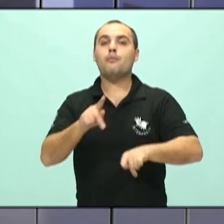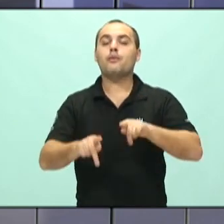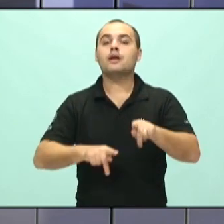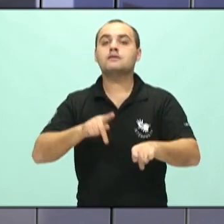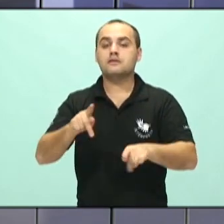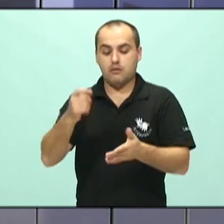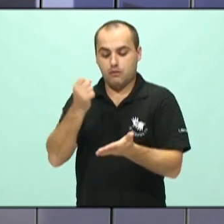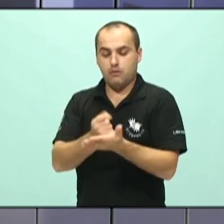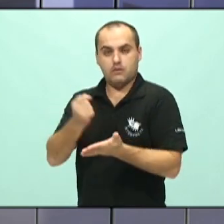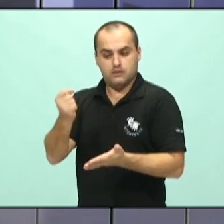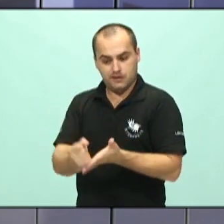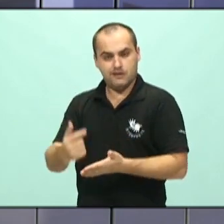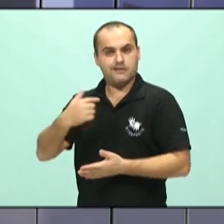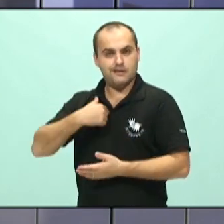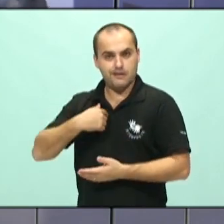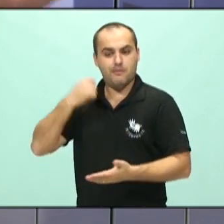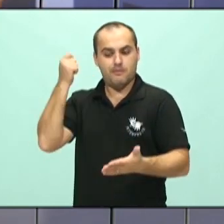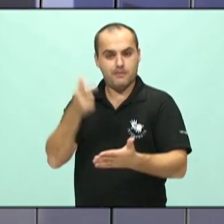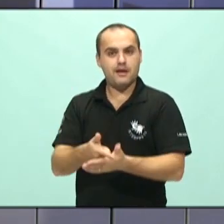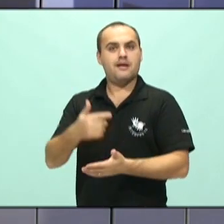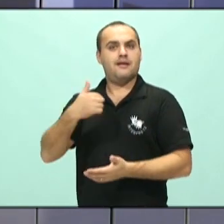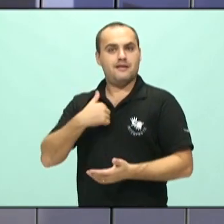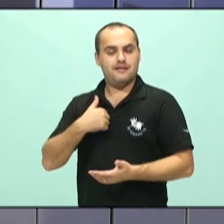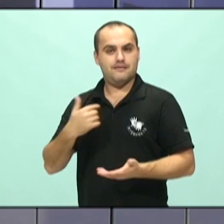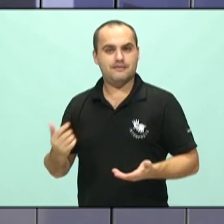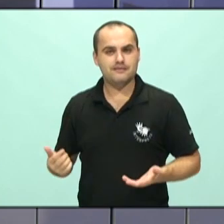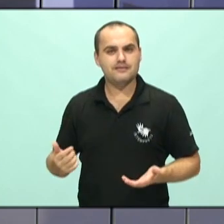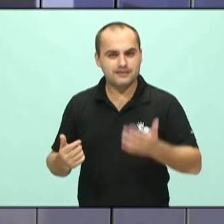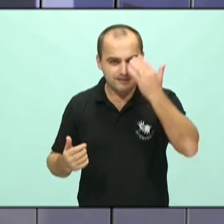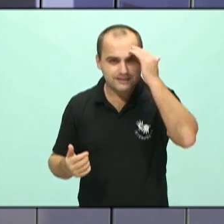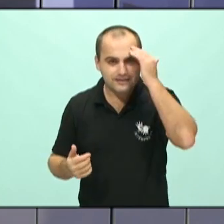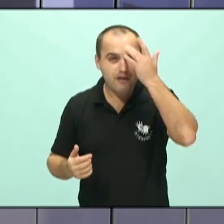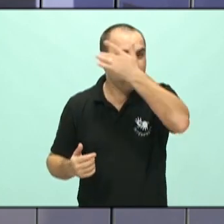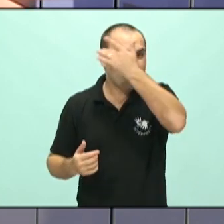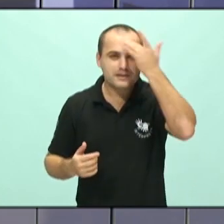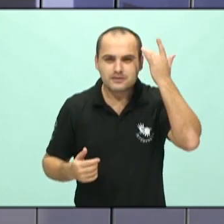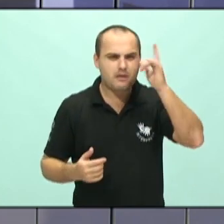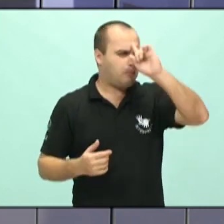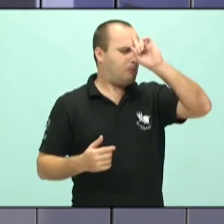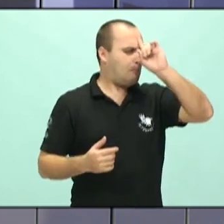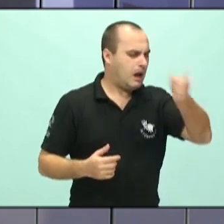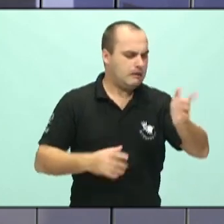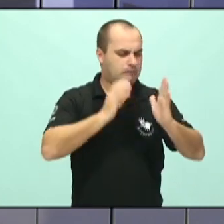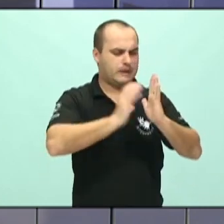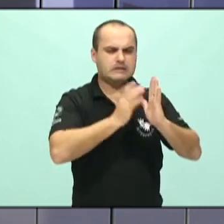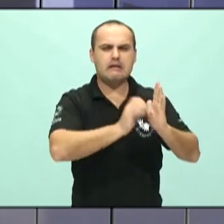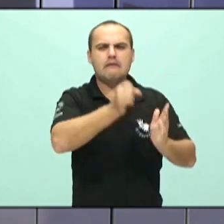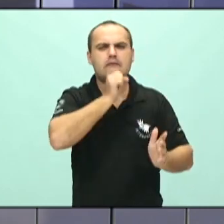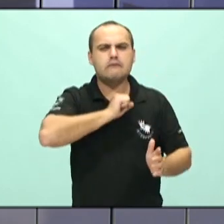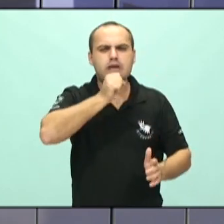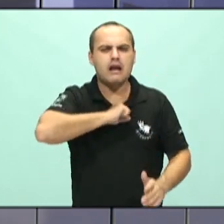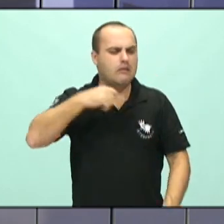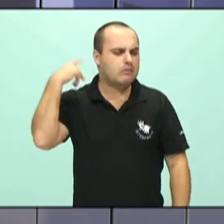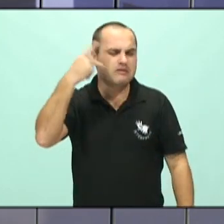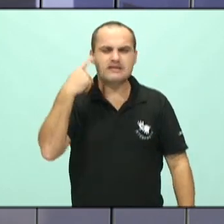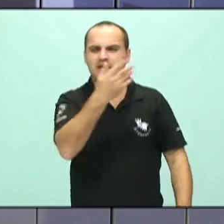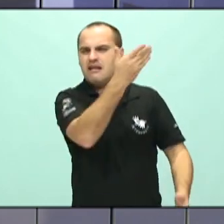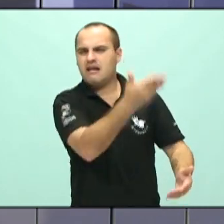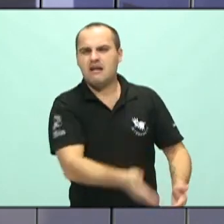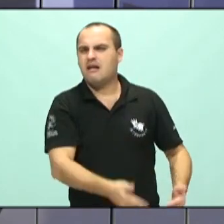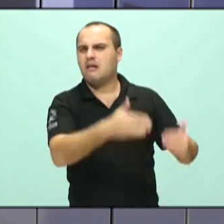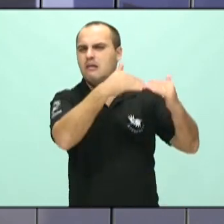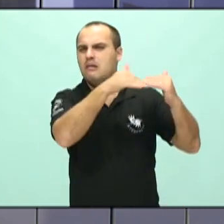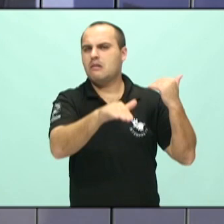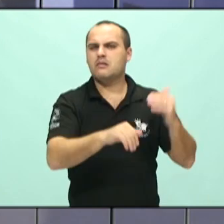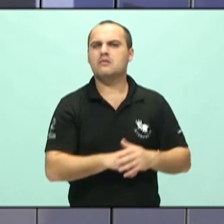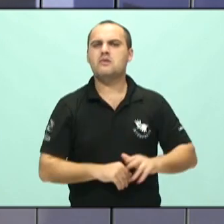nos contratou e que nos paga. Então, os caciques de partido têm que entender que essa velha política aí, e isso é a velha política, é usar